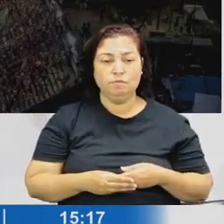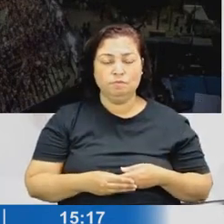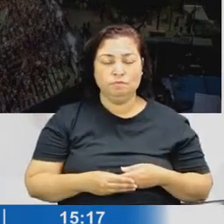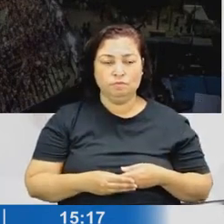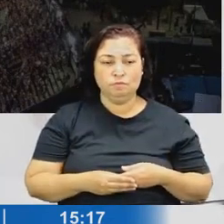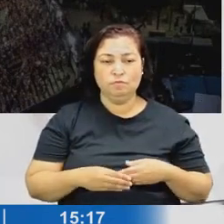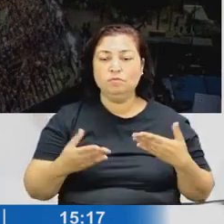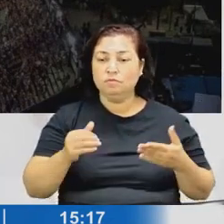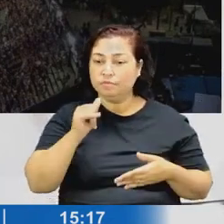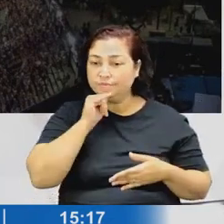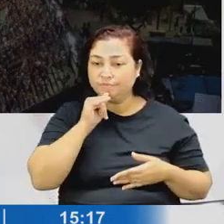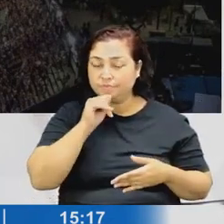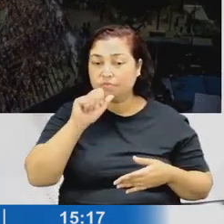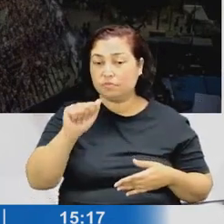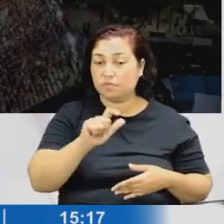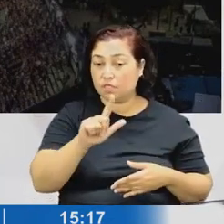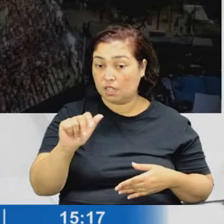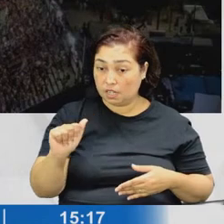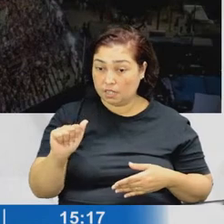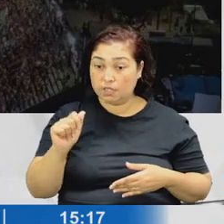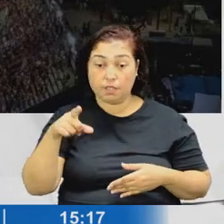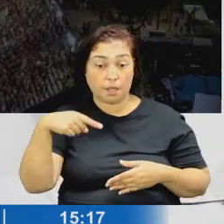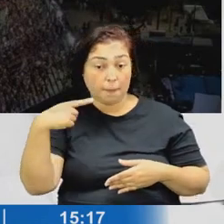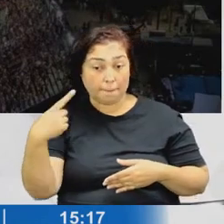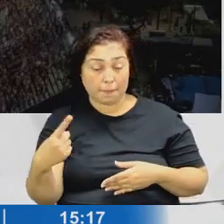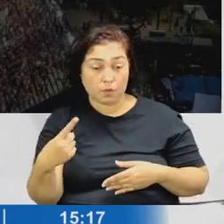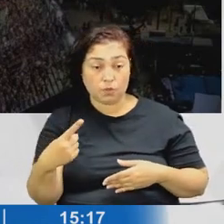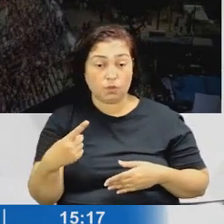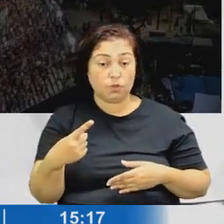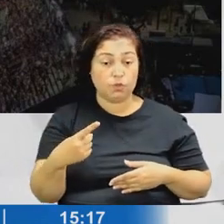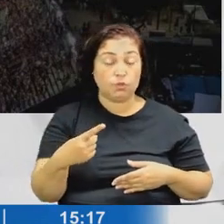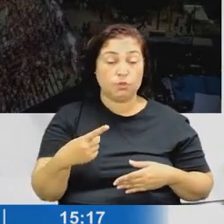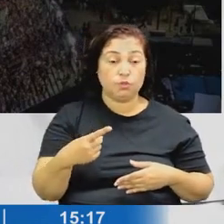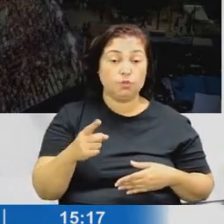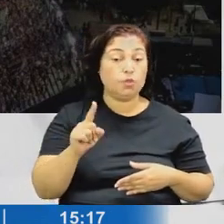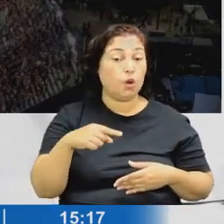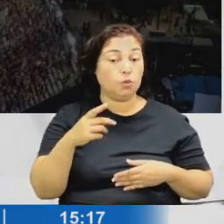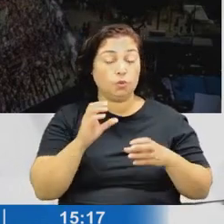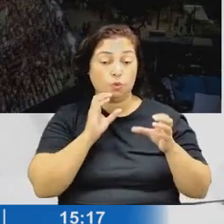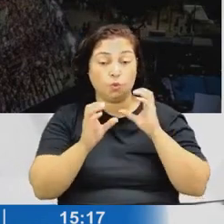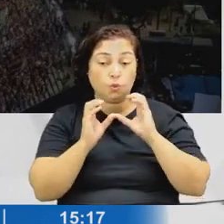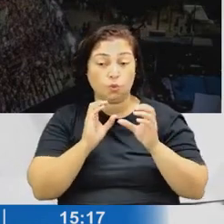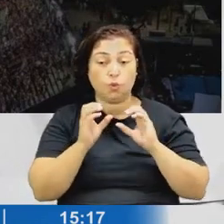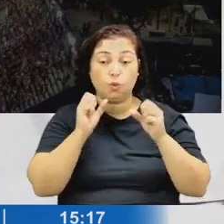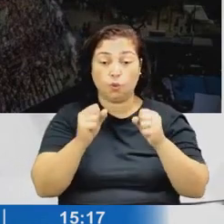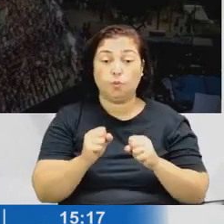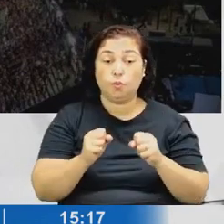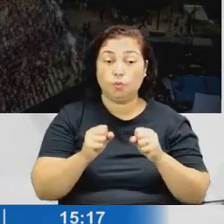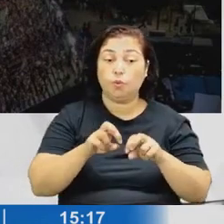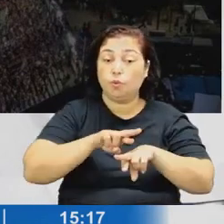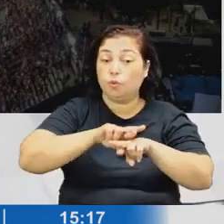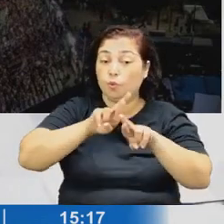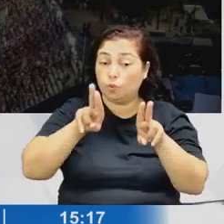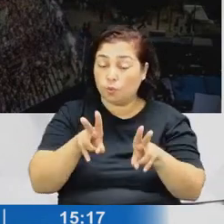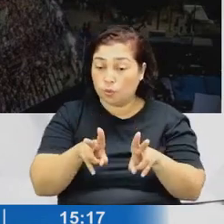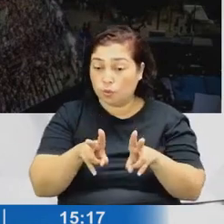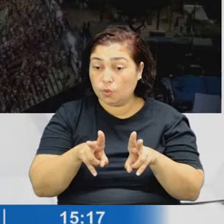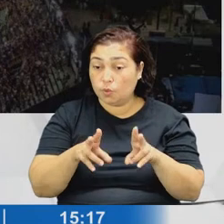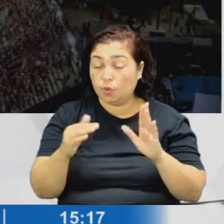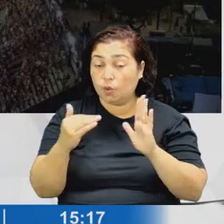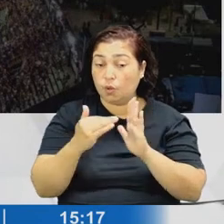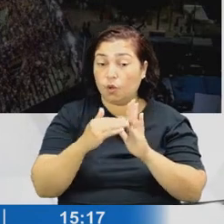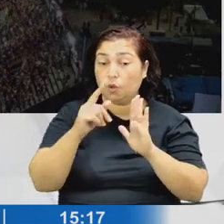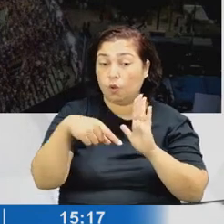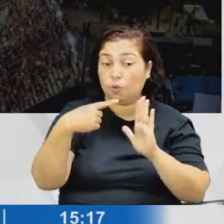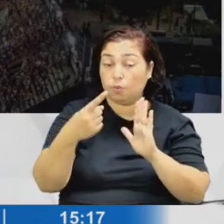seguem se depois do carro alegórico são os restos da comunicação que pode variar o formato até